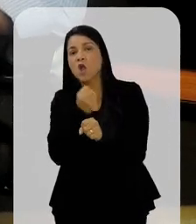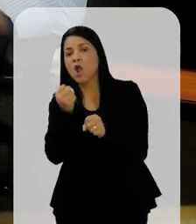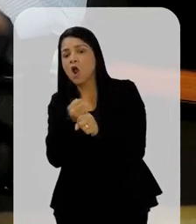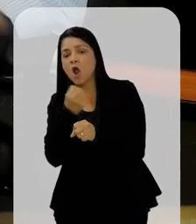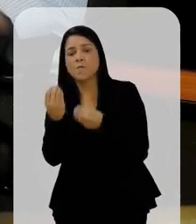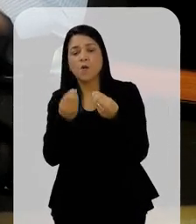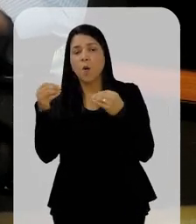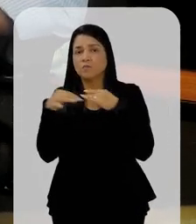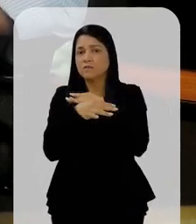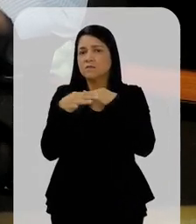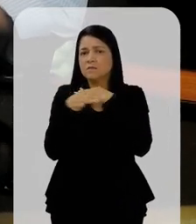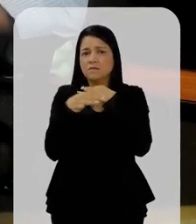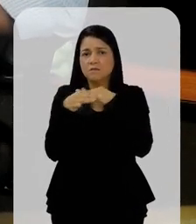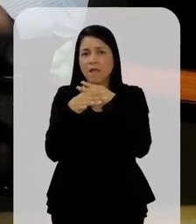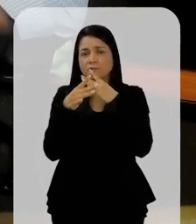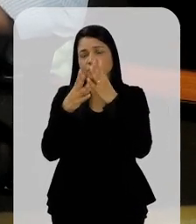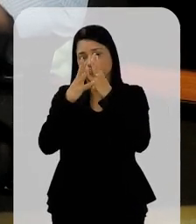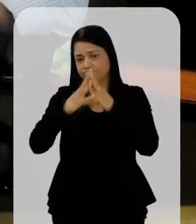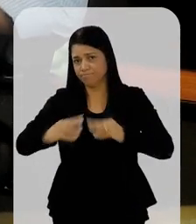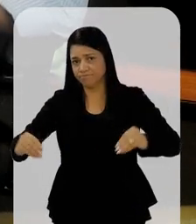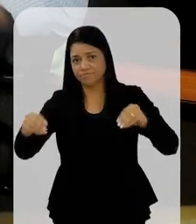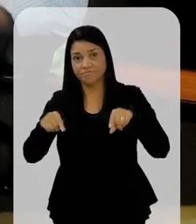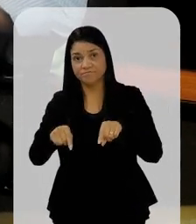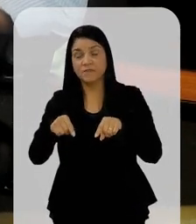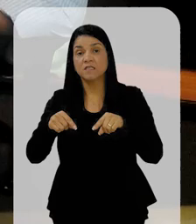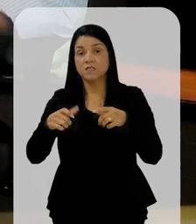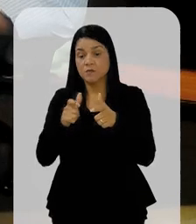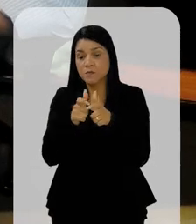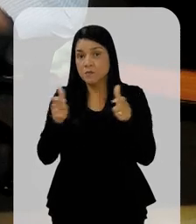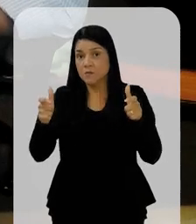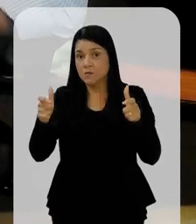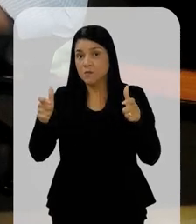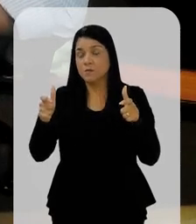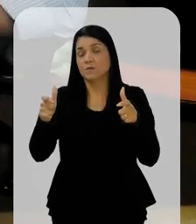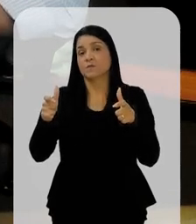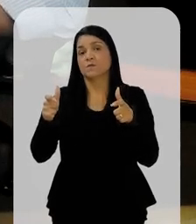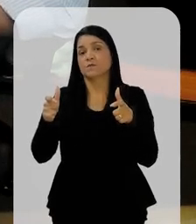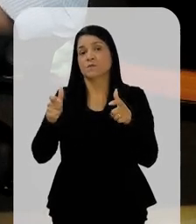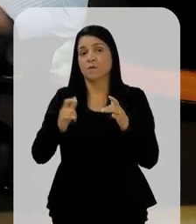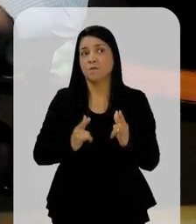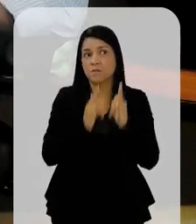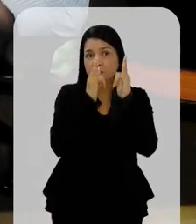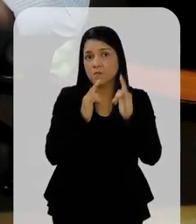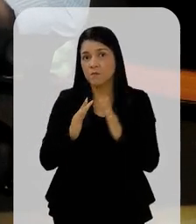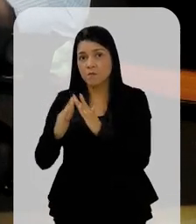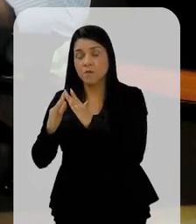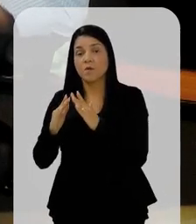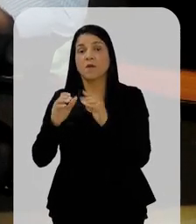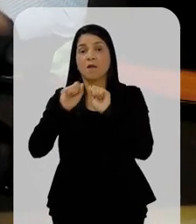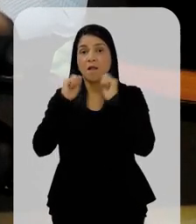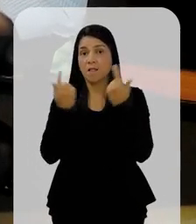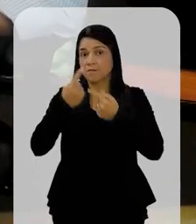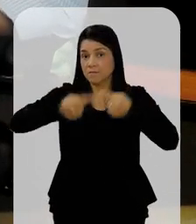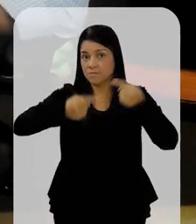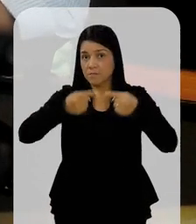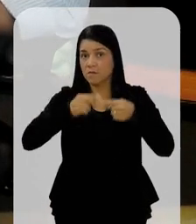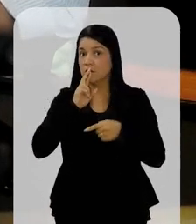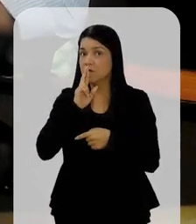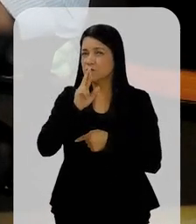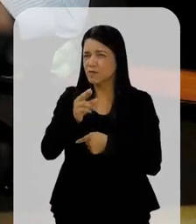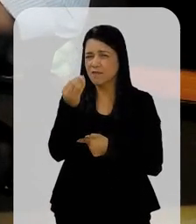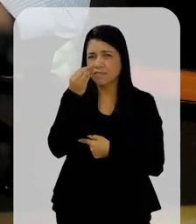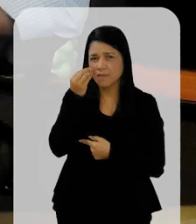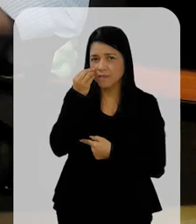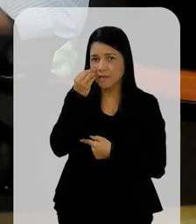reconstrução dessas cidades destruídas e o crescimento urbano dos grandes centros? O Alerj Debate de hoje vai tentar